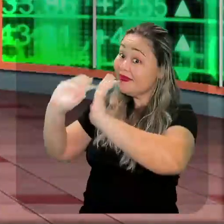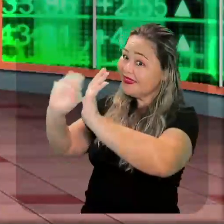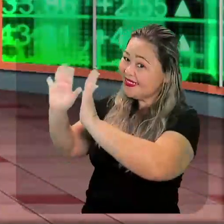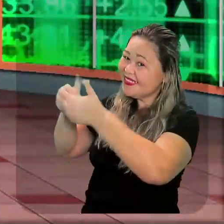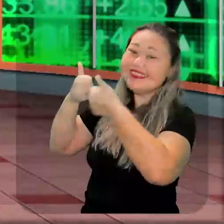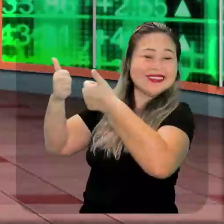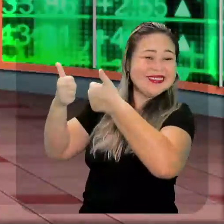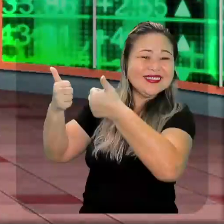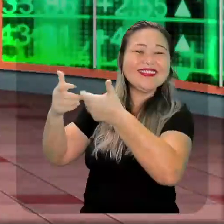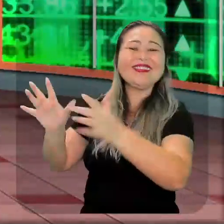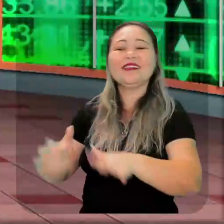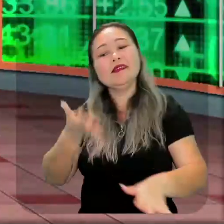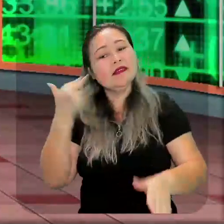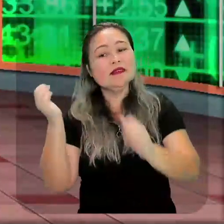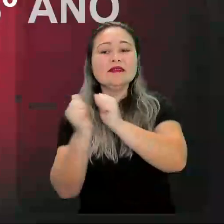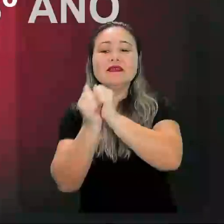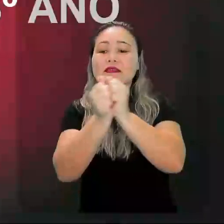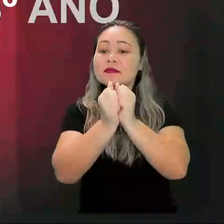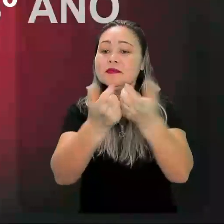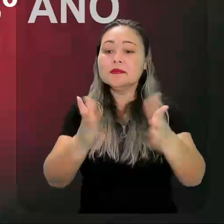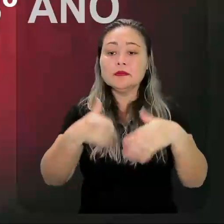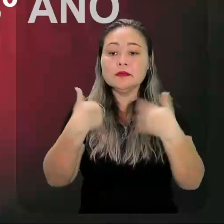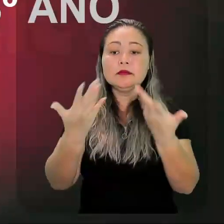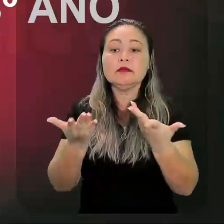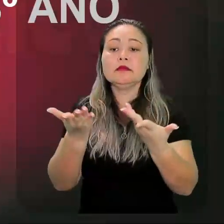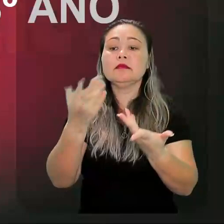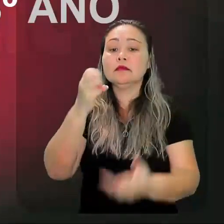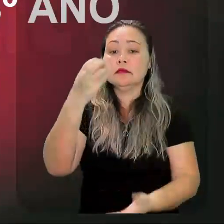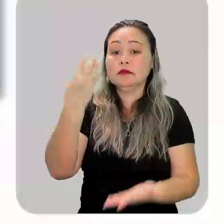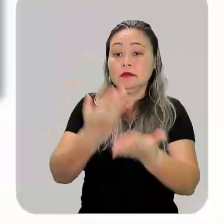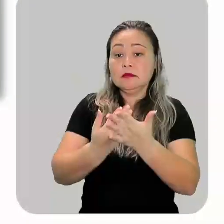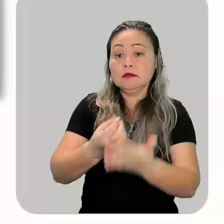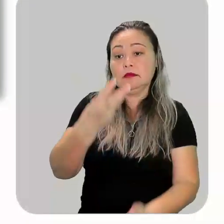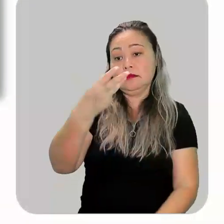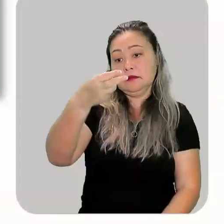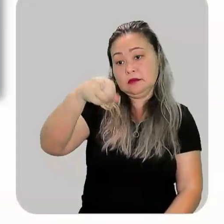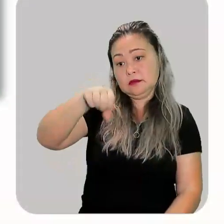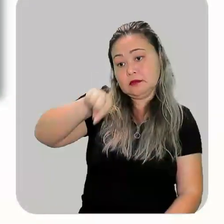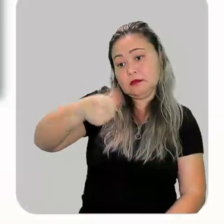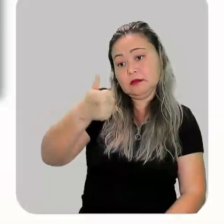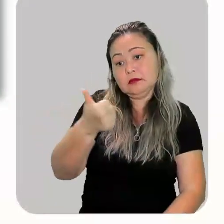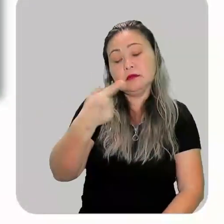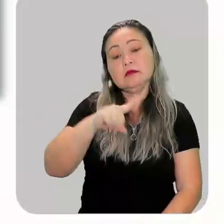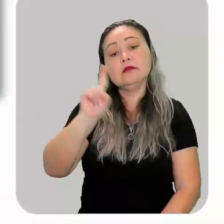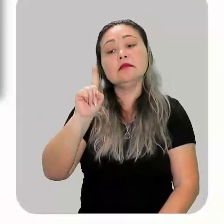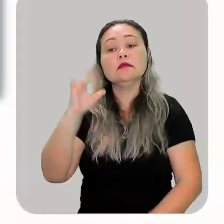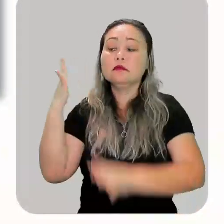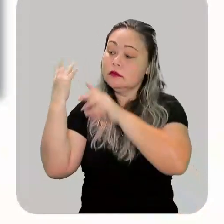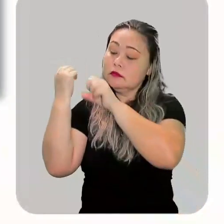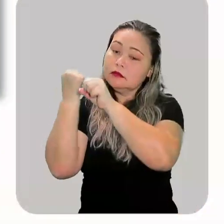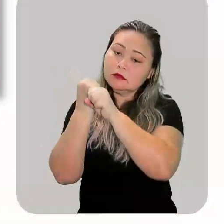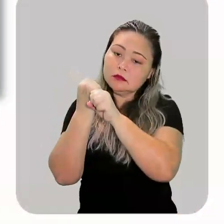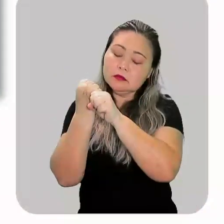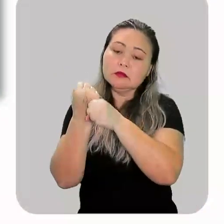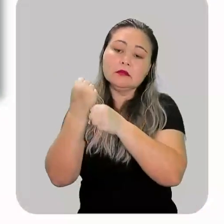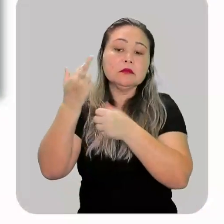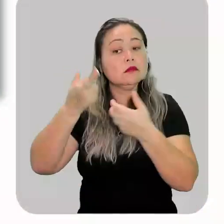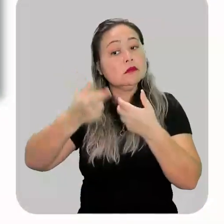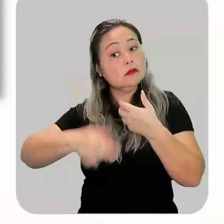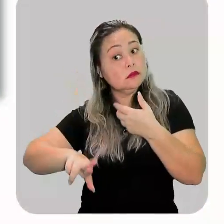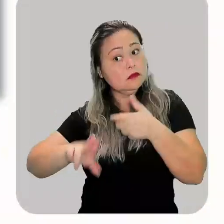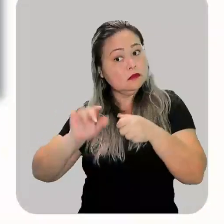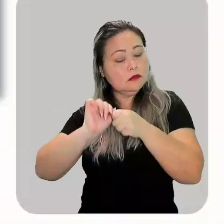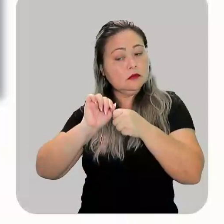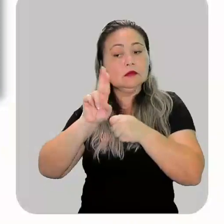bem? Tranquilo aí? Vamos junto então, vamos lá. Aula 39.1, a gente vai para a revisão de recuperação da unidade 2.